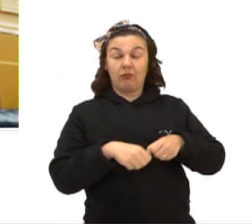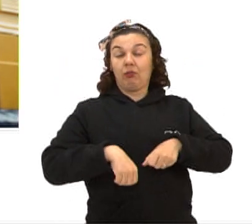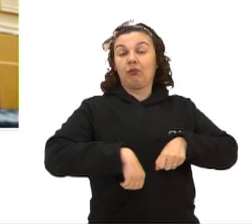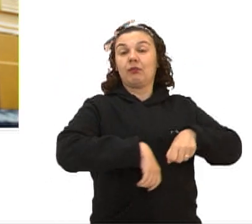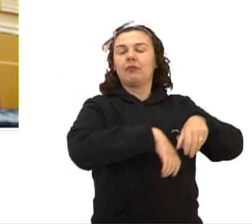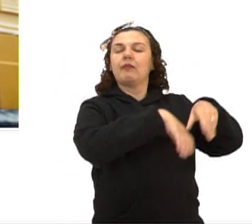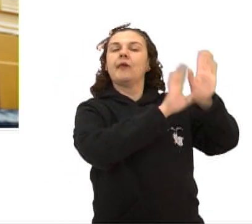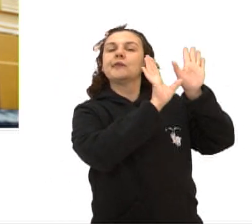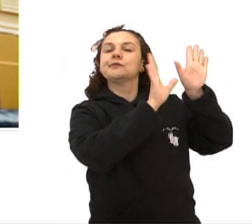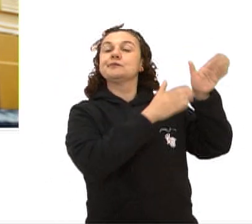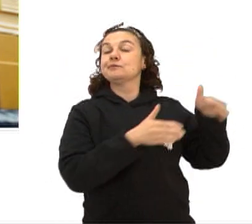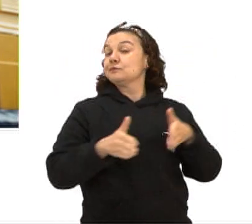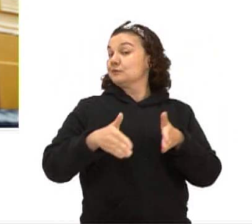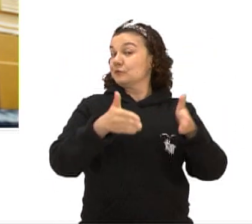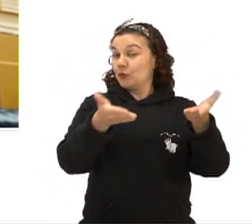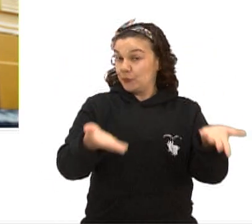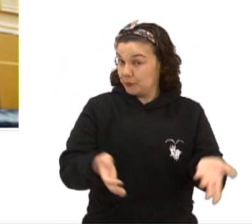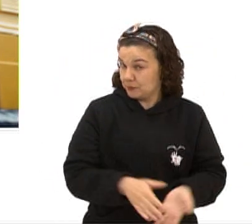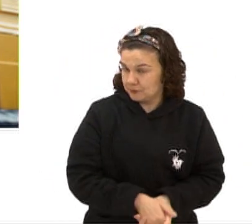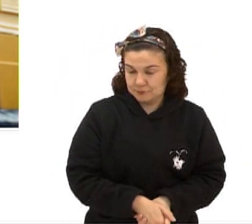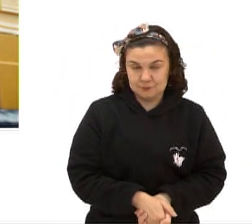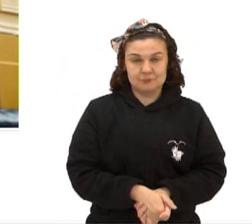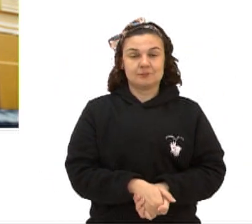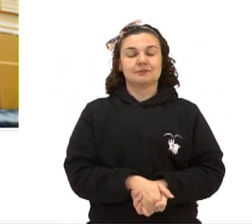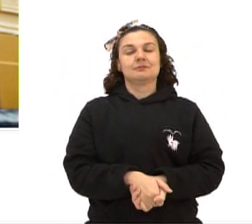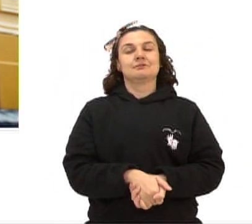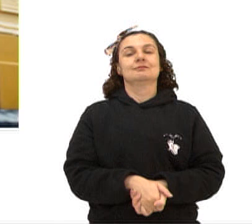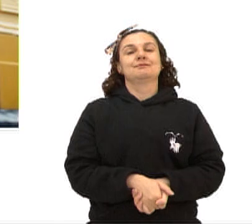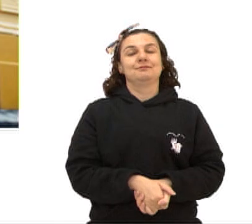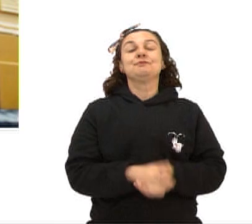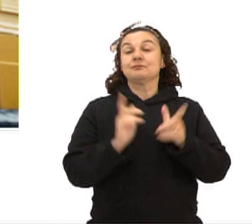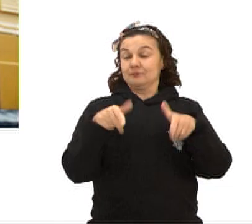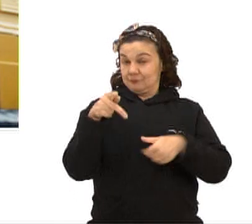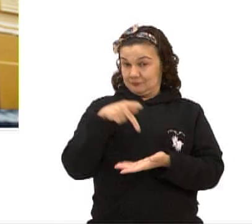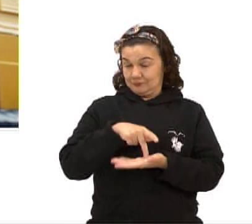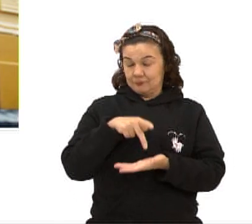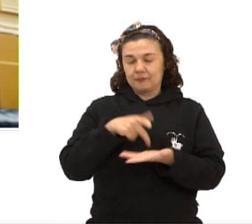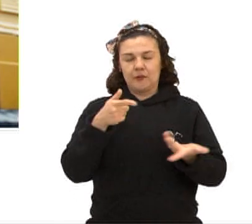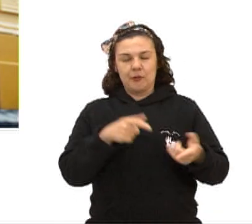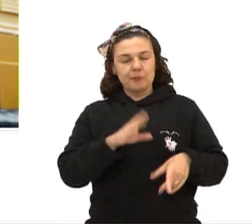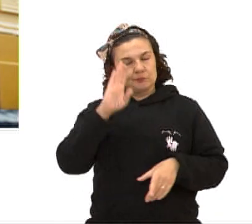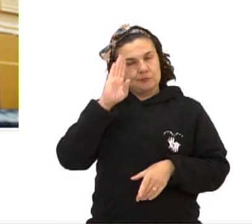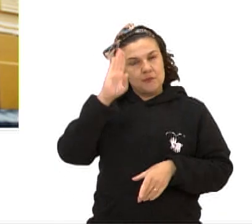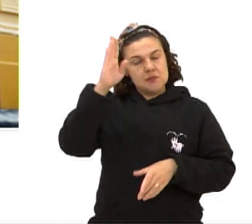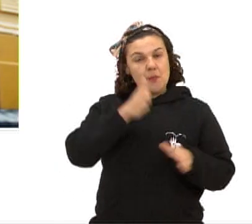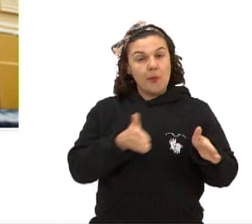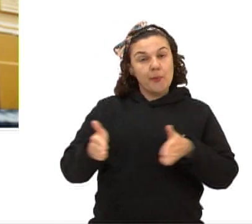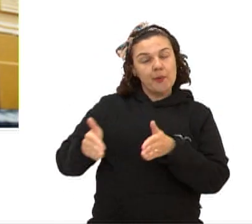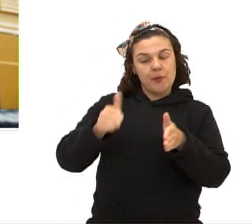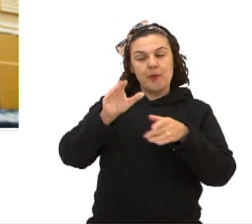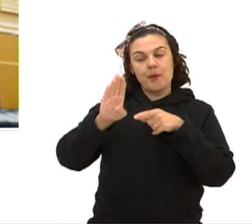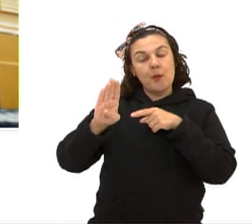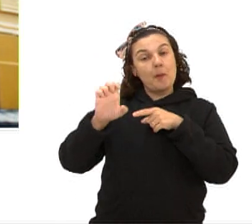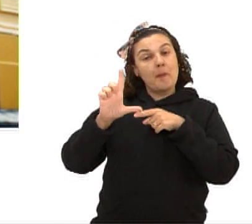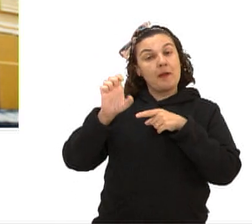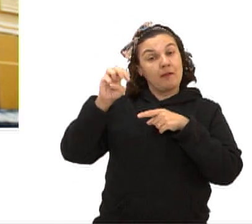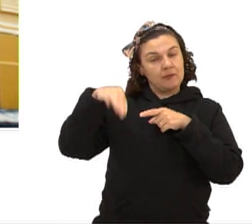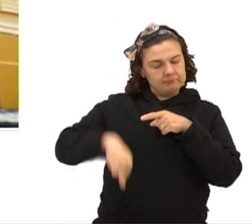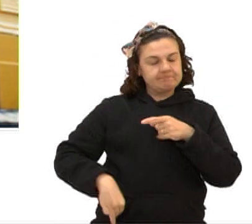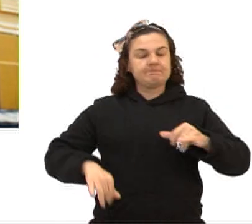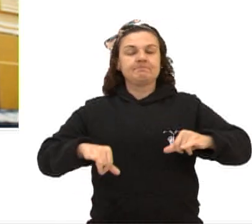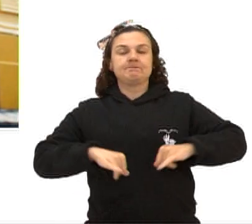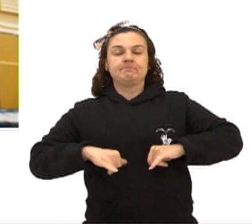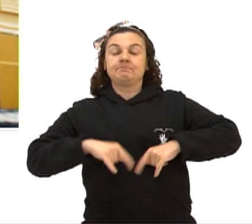infelizmente, isso era despejado em um lugar irregular, né? Os rios aqui da região, principalmente o Rio Ivo e o Rio Belém, sofreram muito com a